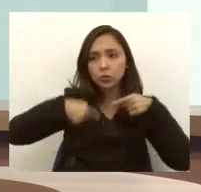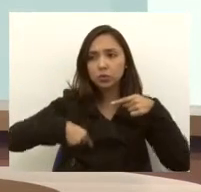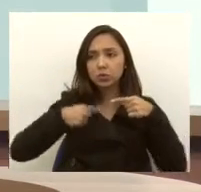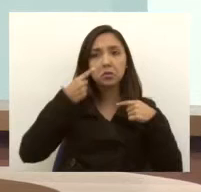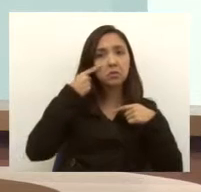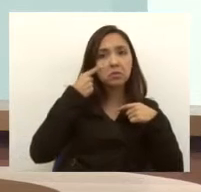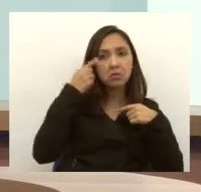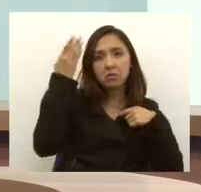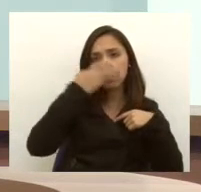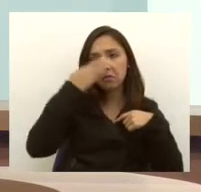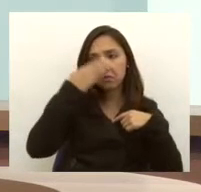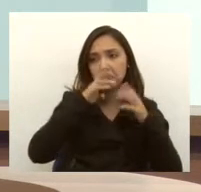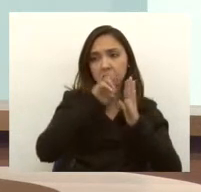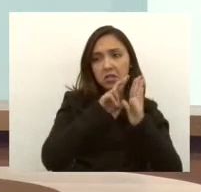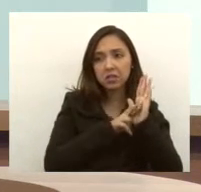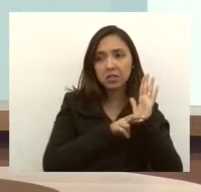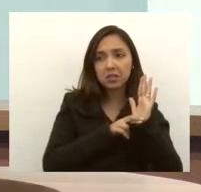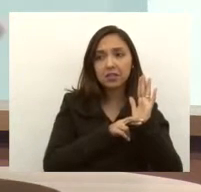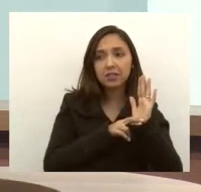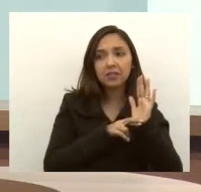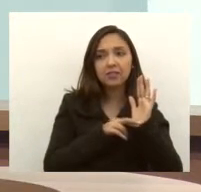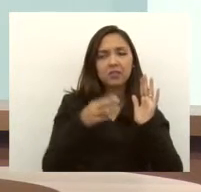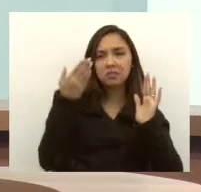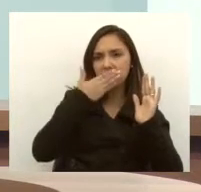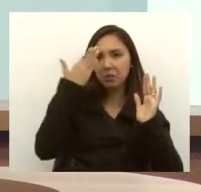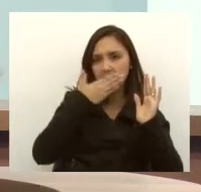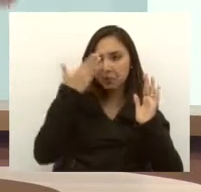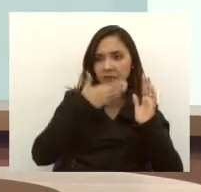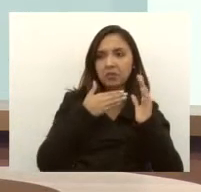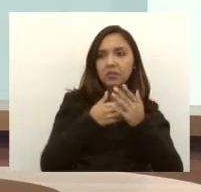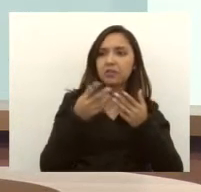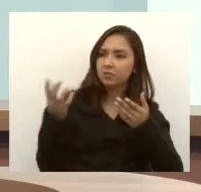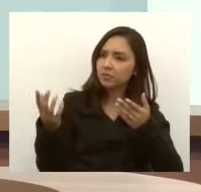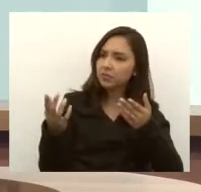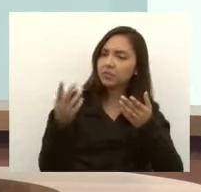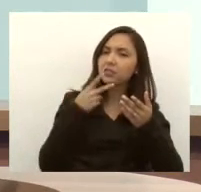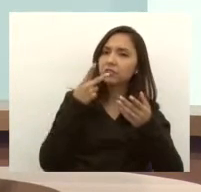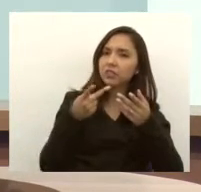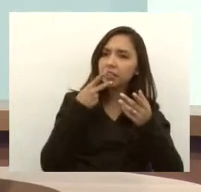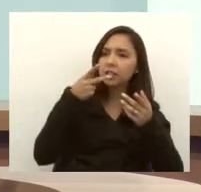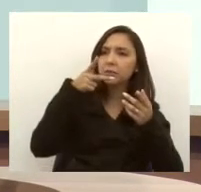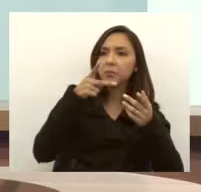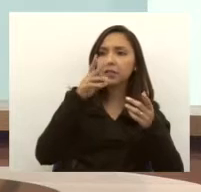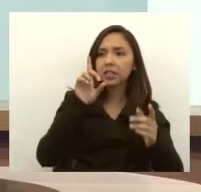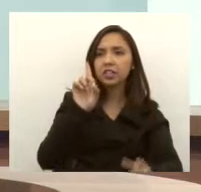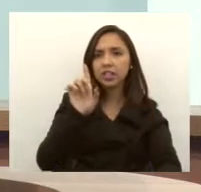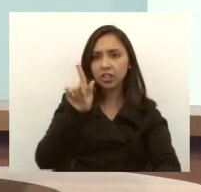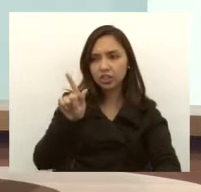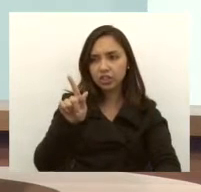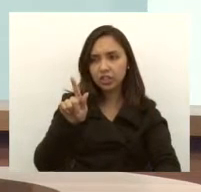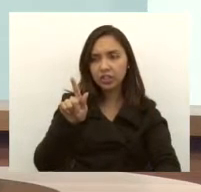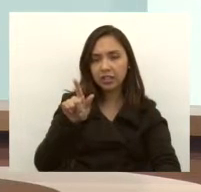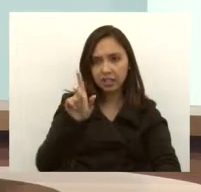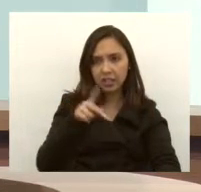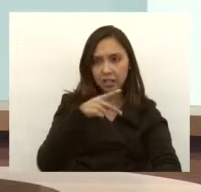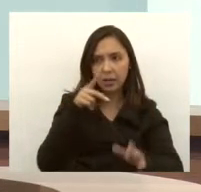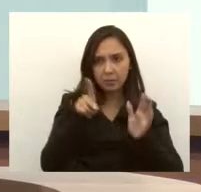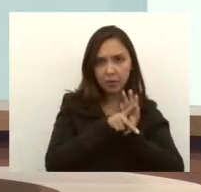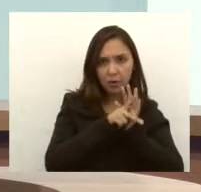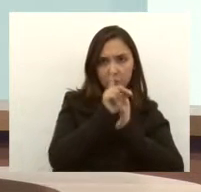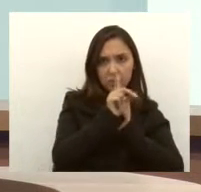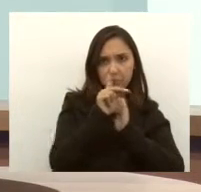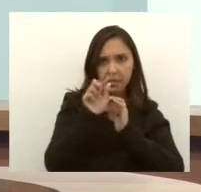visto o requerimento de Vossa Excelência. Não tinha visto. Vossa Excelência está falando da PDG, do requerimento, do departamento da